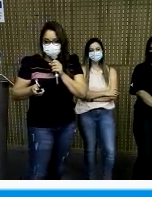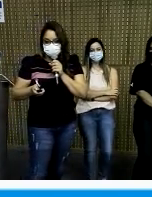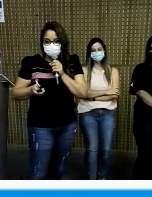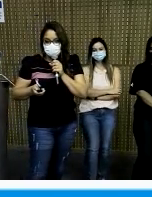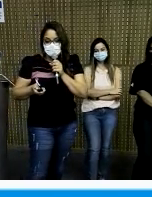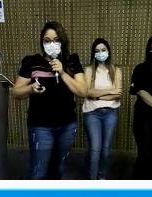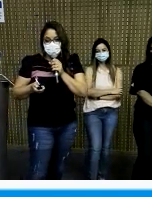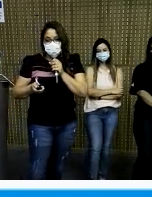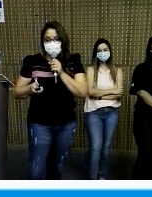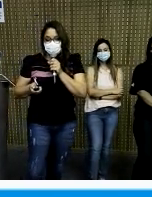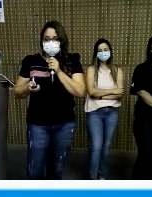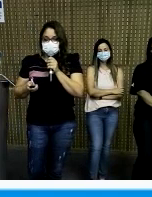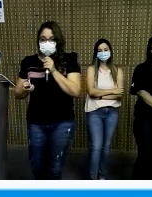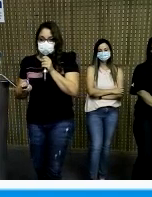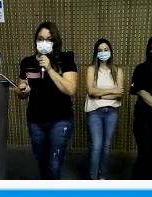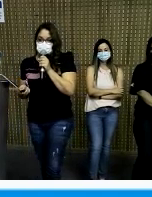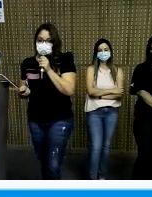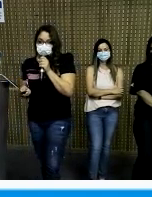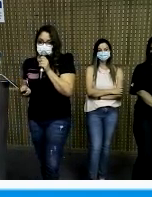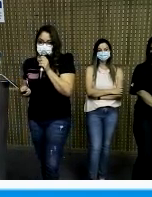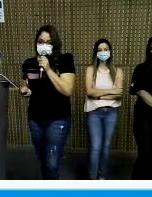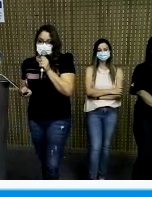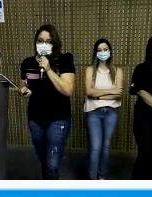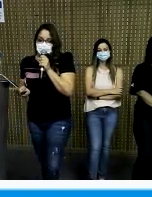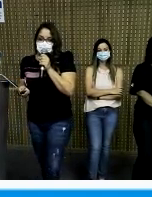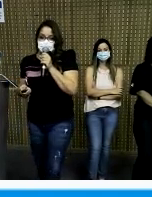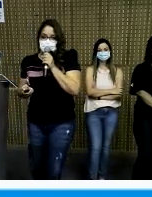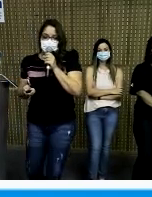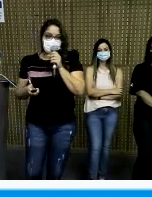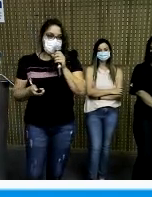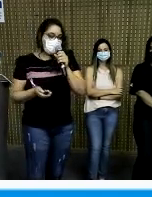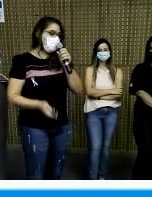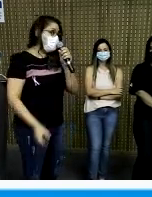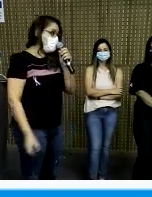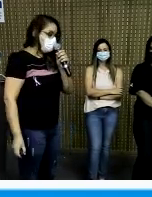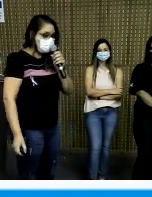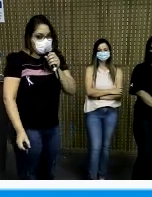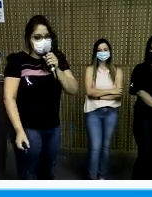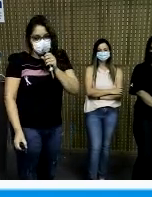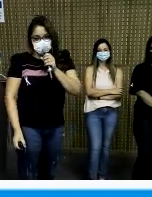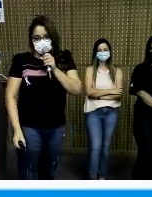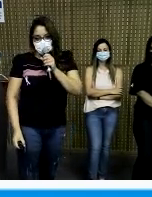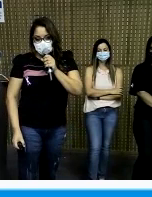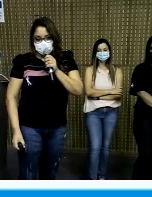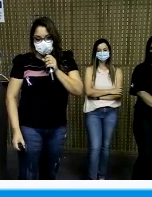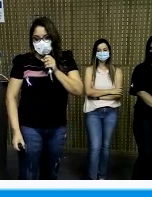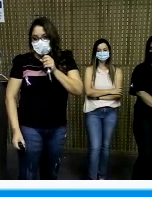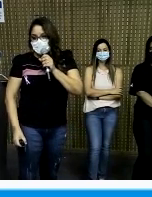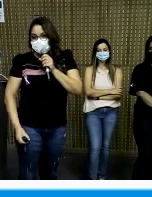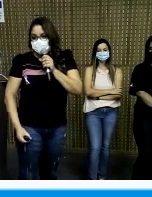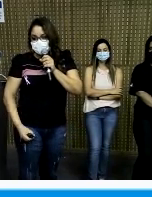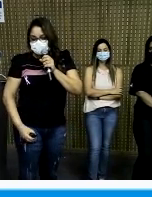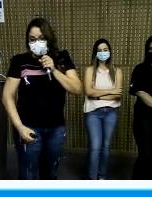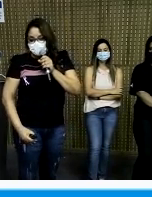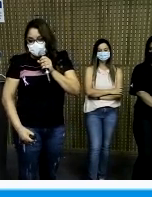No Previne Brasil, os indicadores avaliados quadrimestralmente,